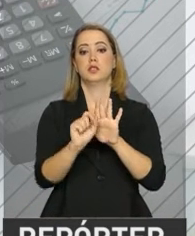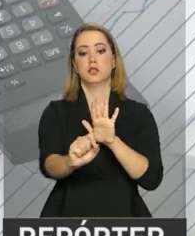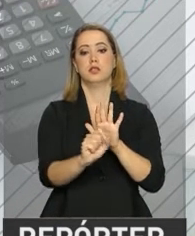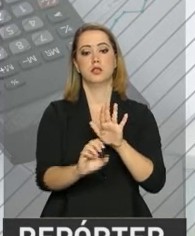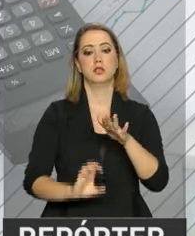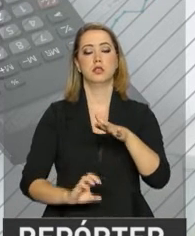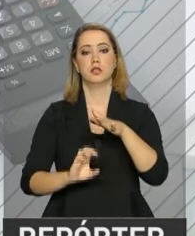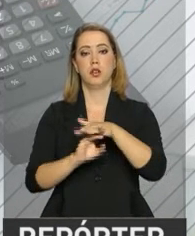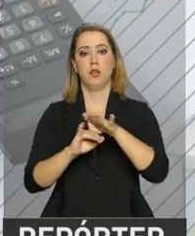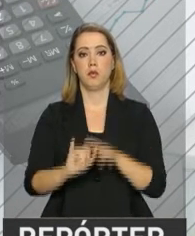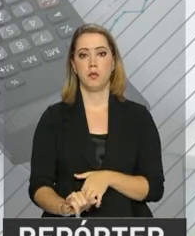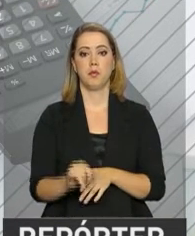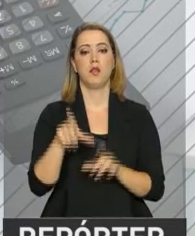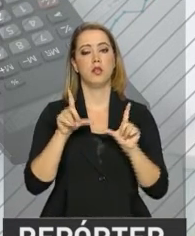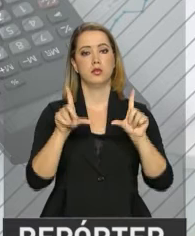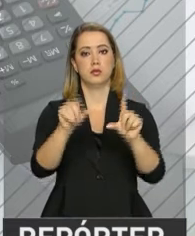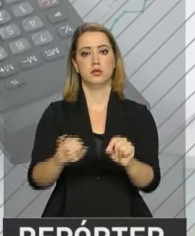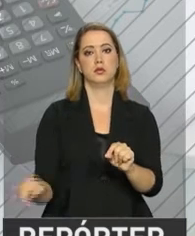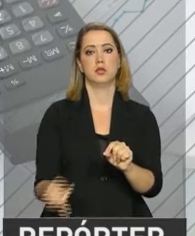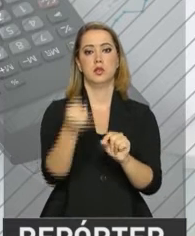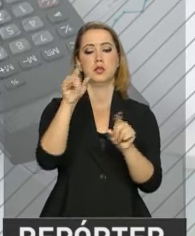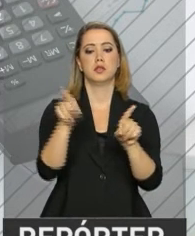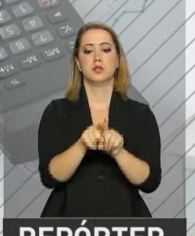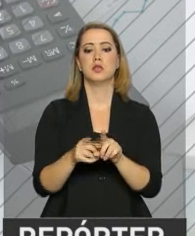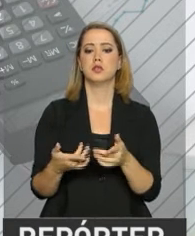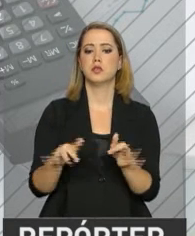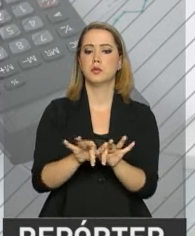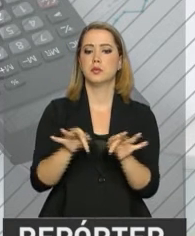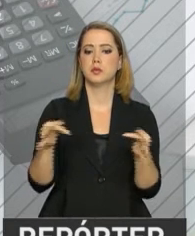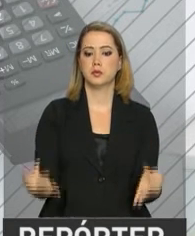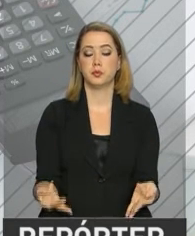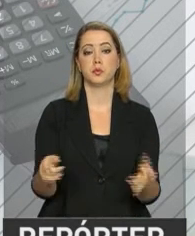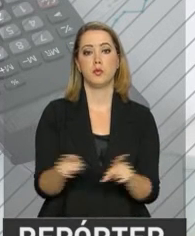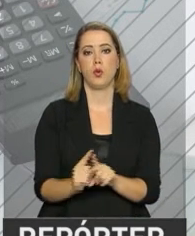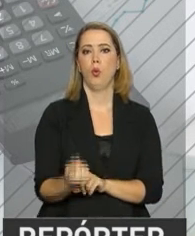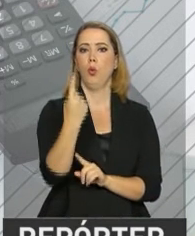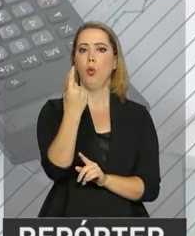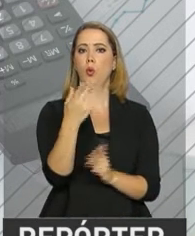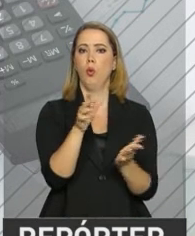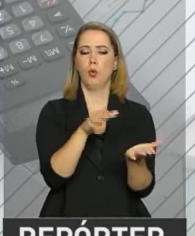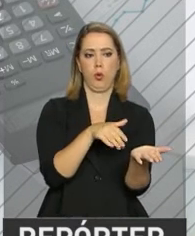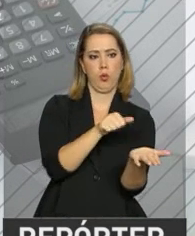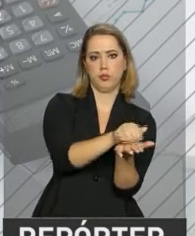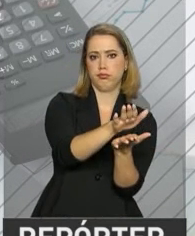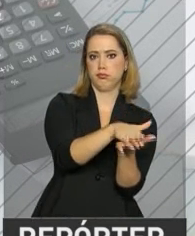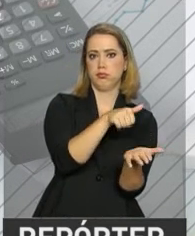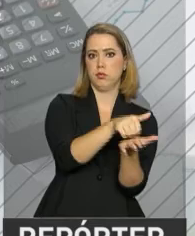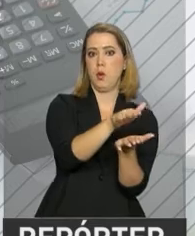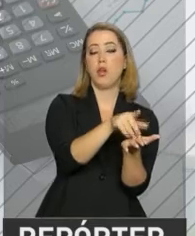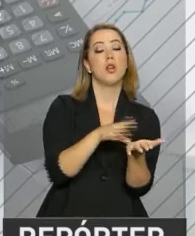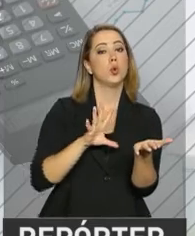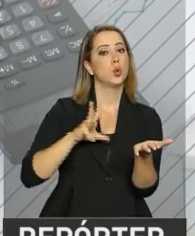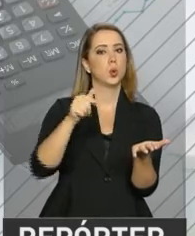empresa o sistema reduz a carga tributária ea burocracia em um único boleto são cobrados os impostos federais